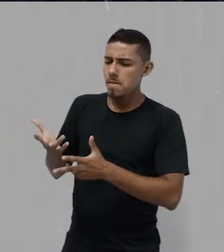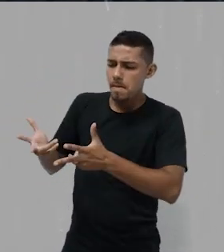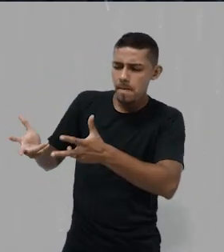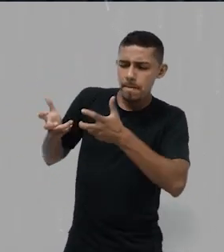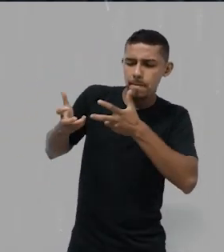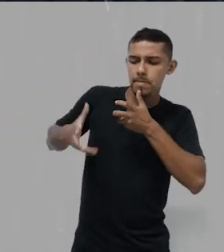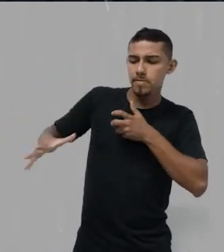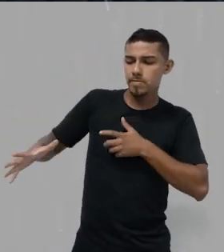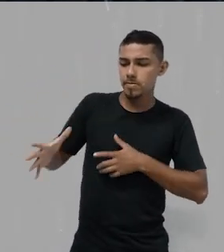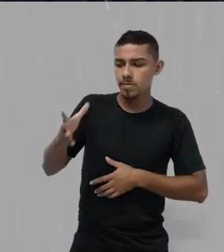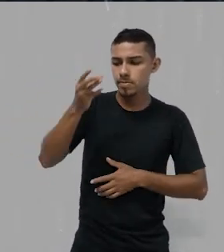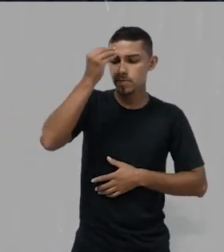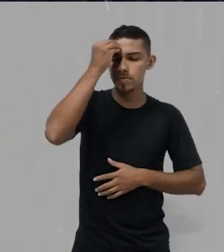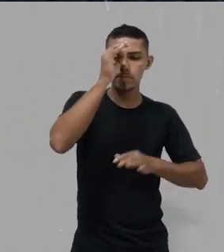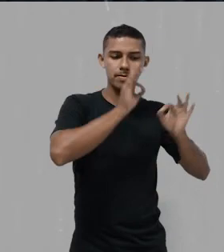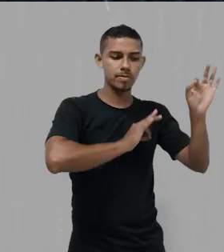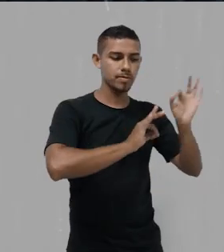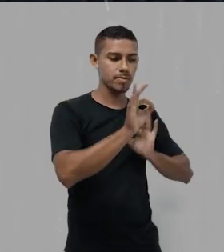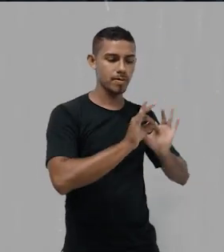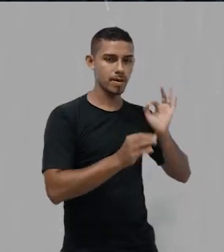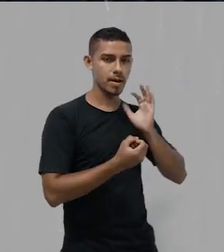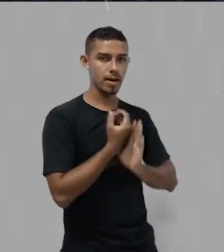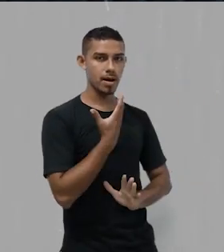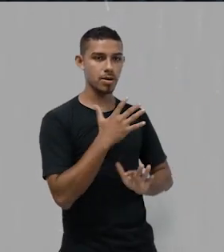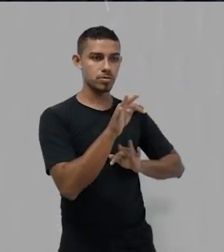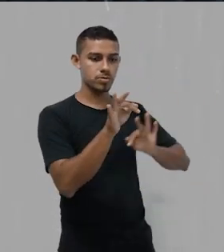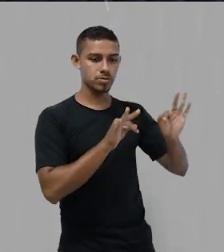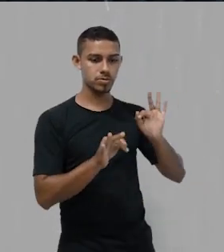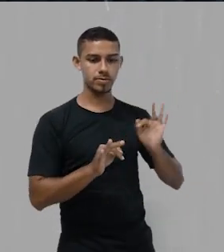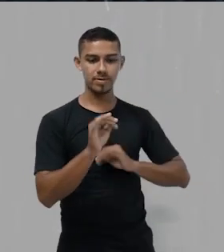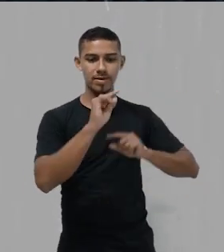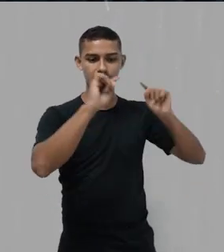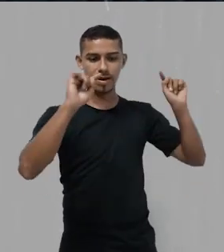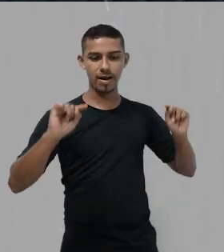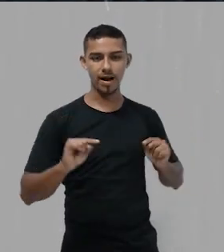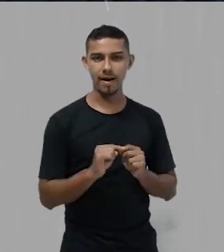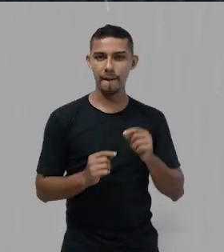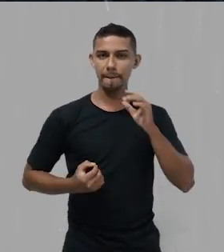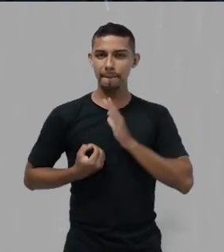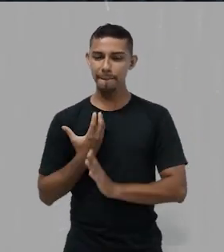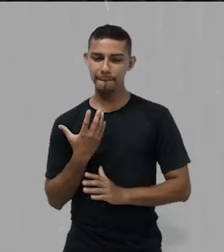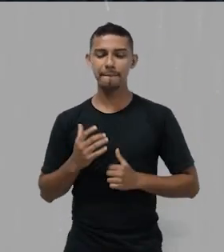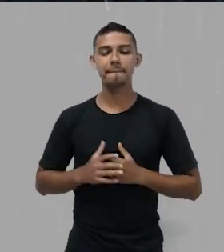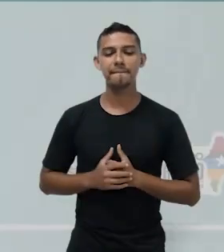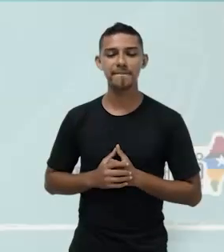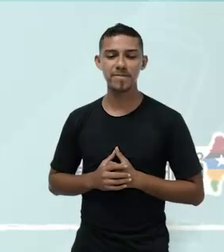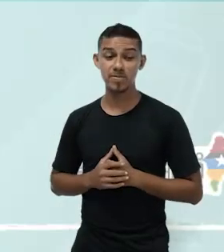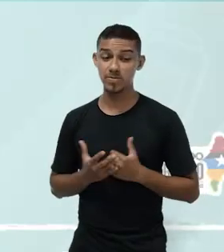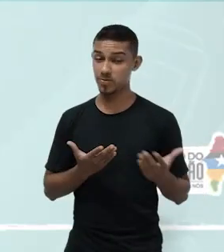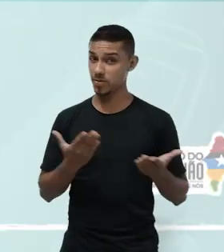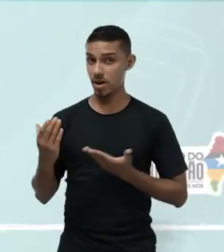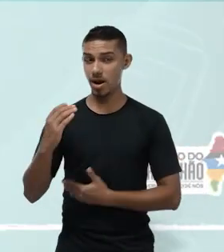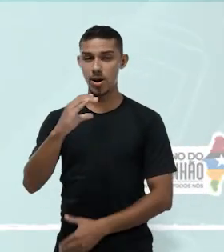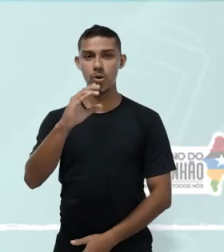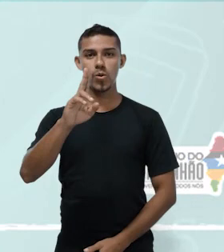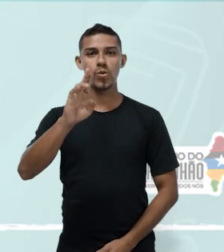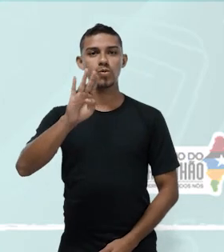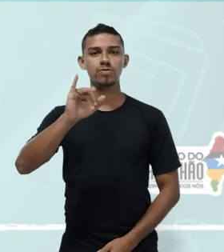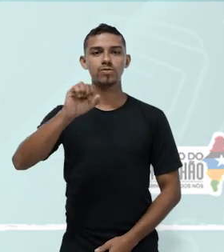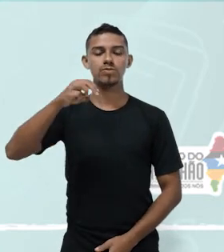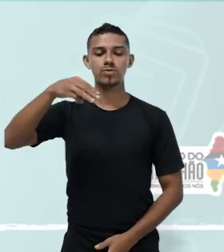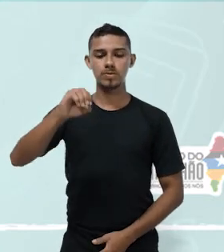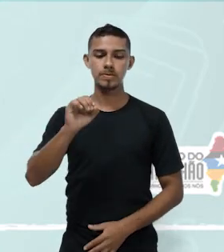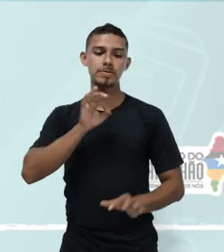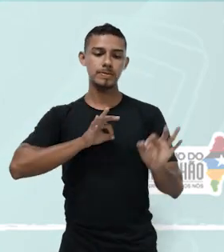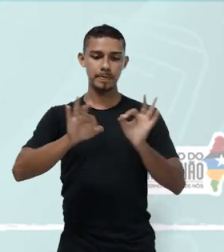para refazer, reorganizar e montar suas obras. No cubismo, né, você tem um